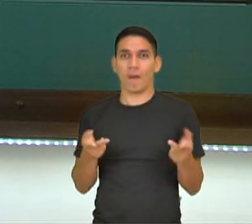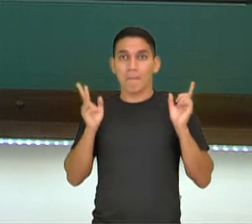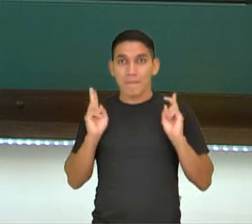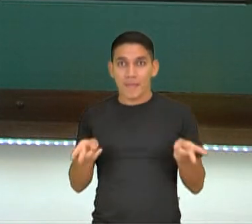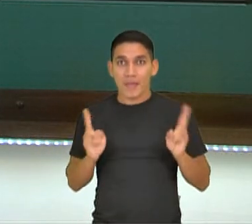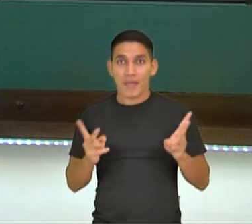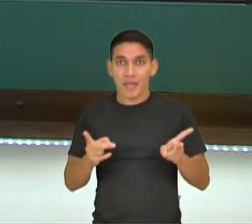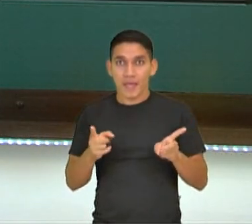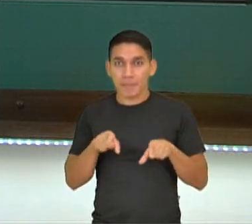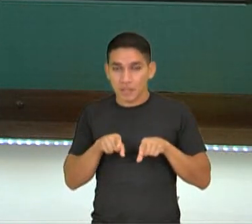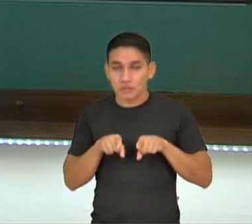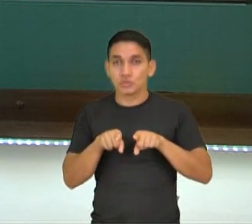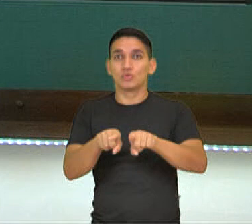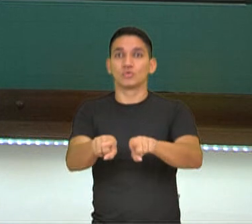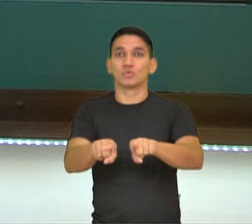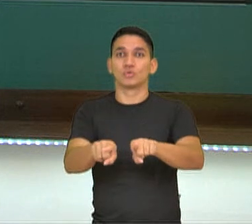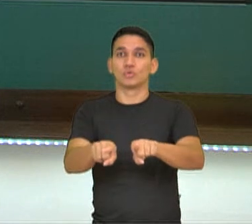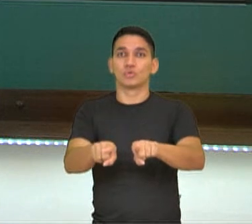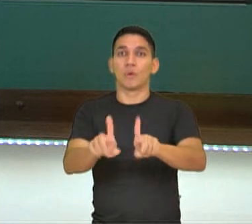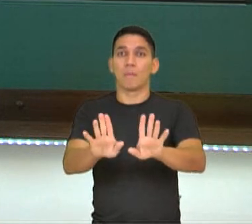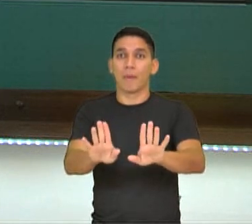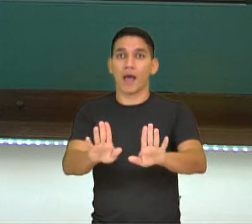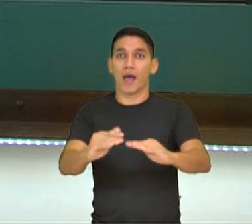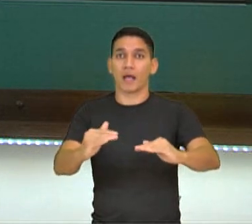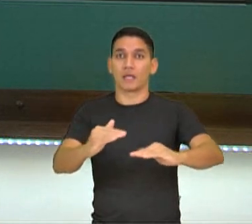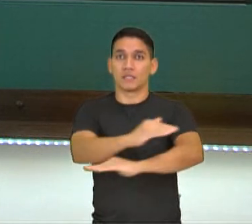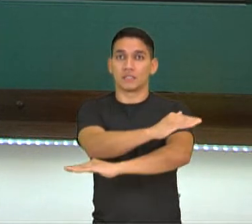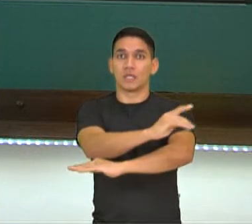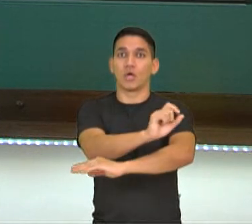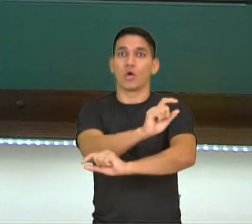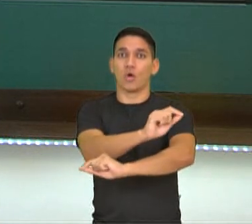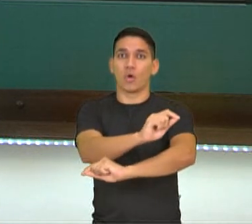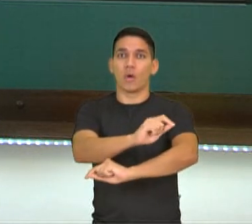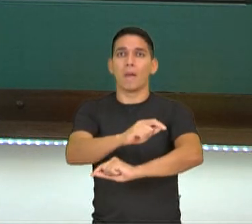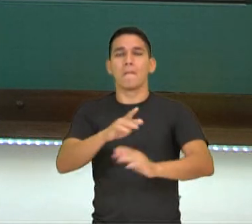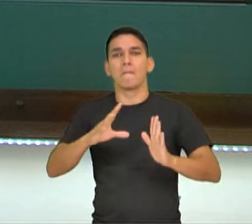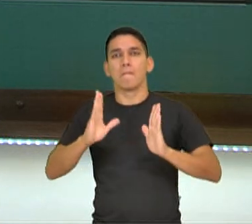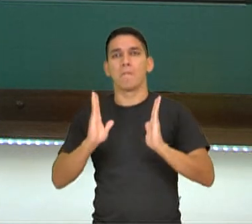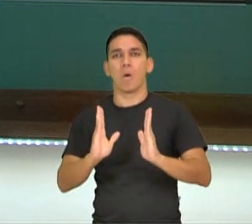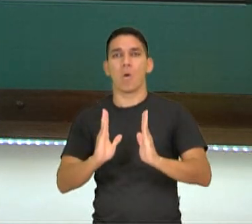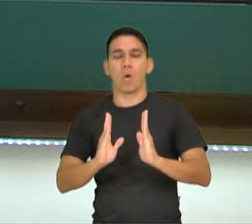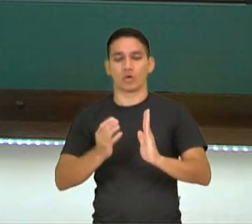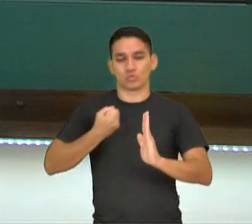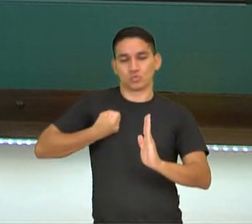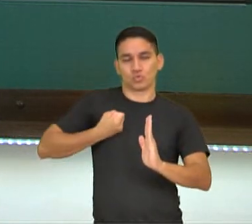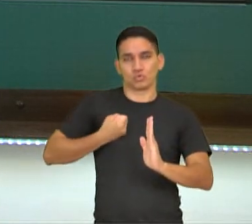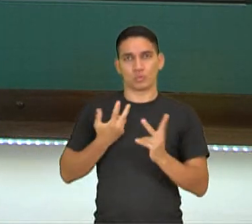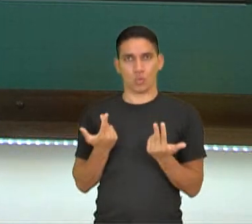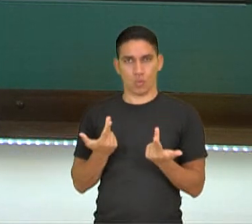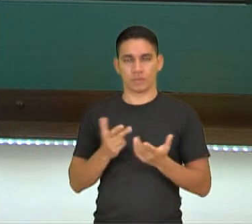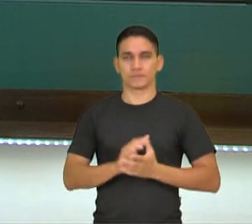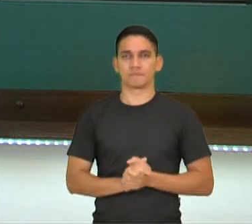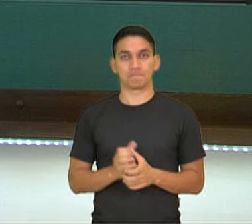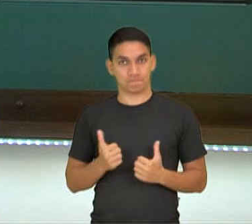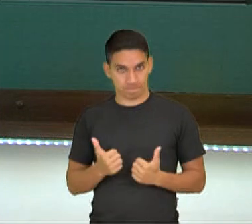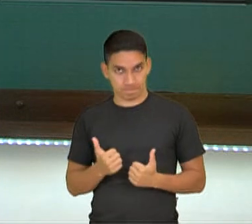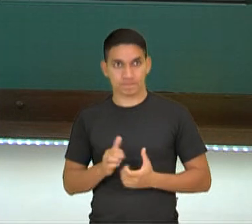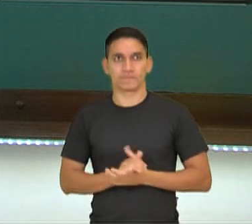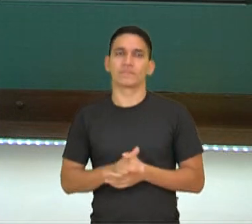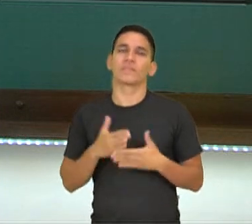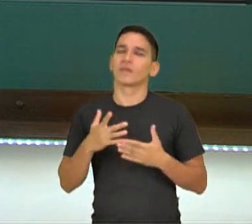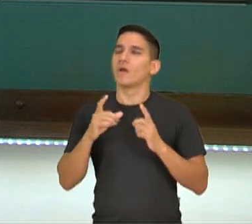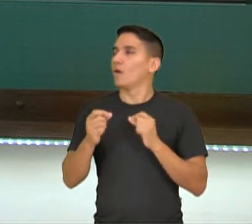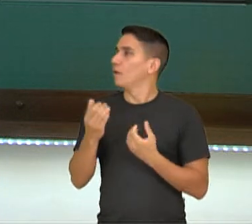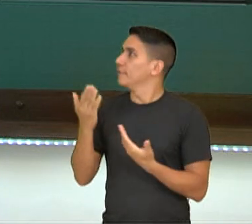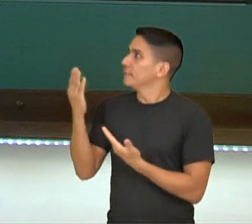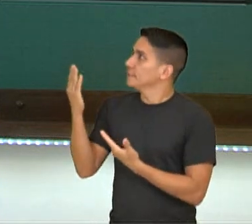mesma direção, sentidos opostos e mesmo módulo, ok? Tudo bem? Bom,